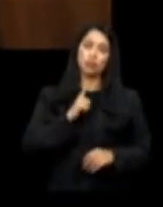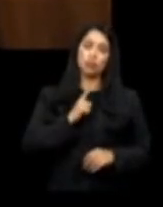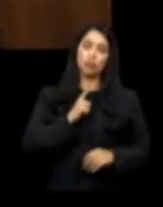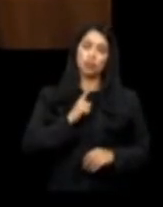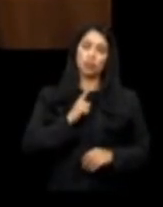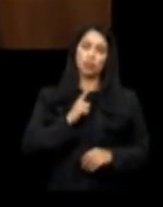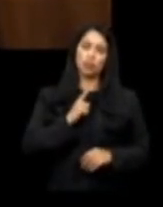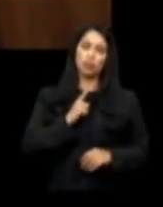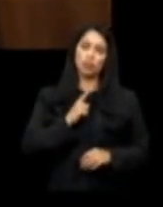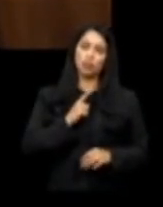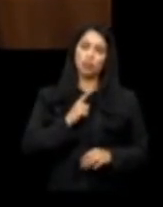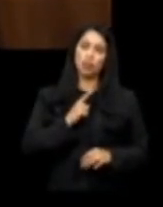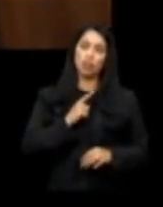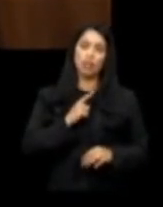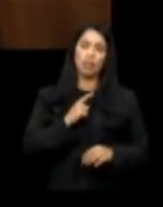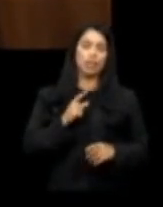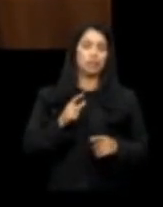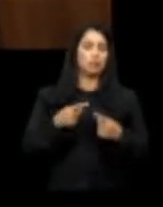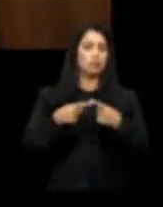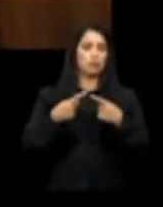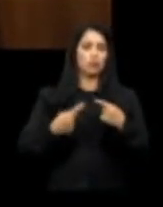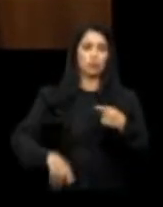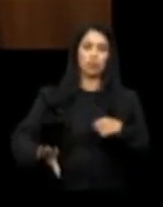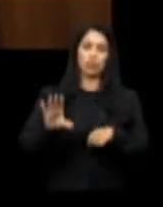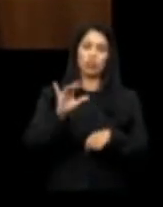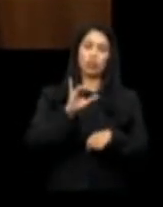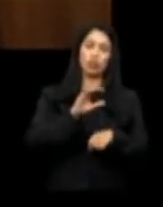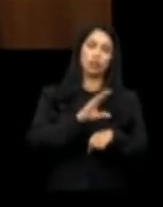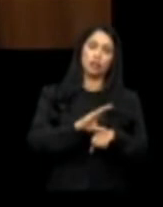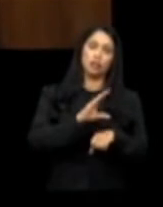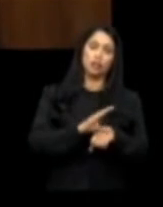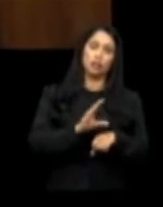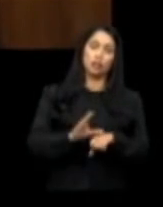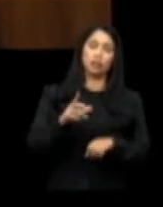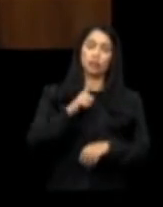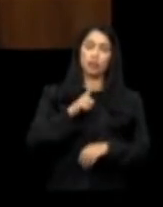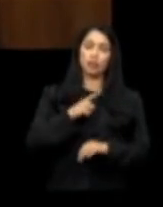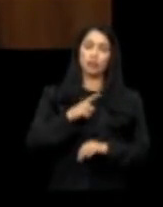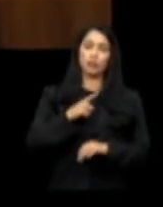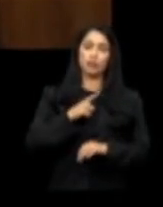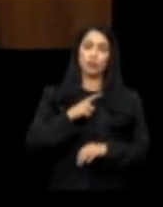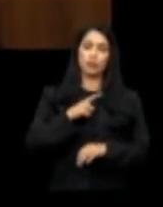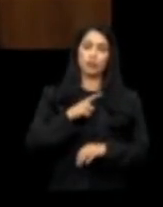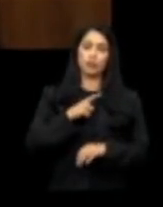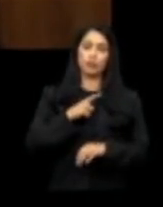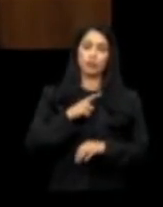um plano infraconstitucional, apresentam uma verdadeira natureza pré- ou